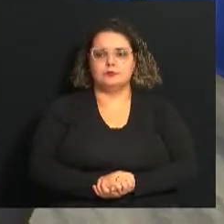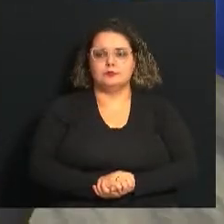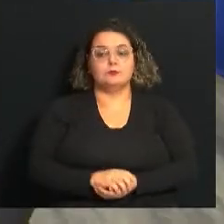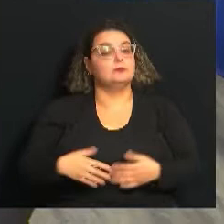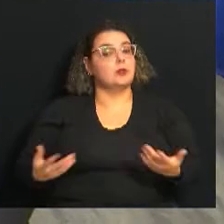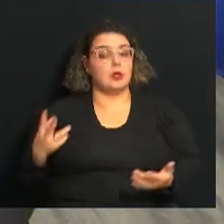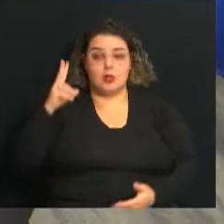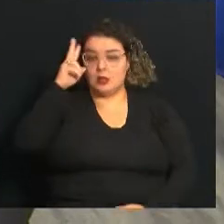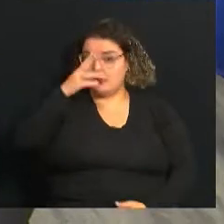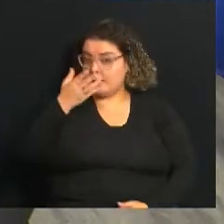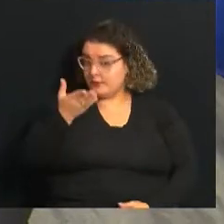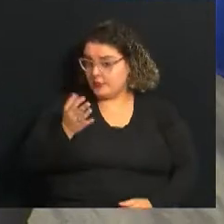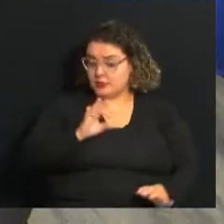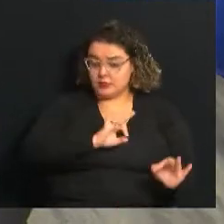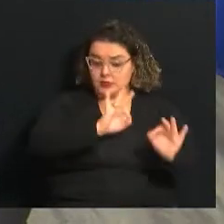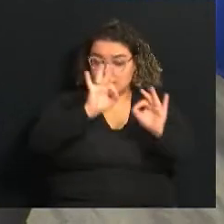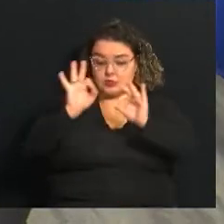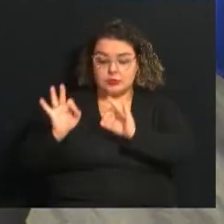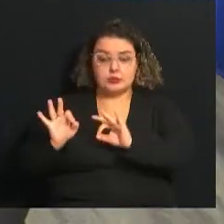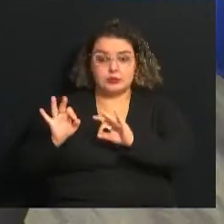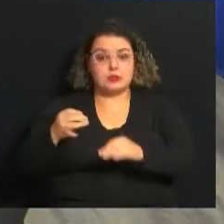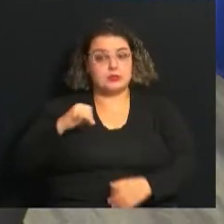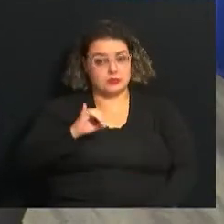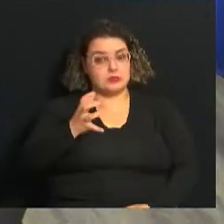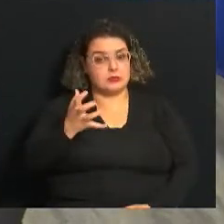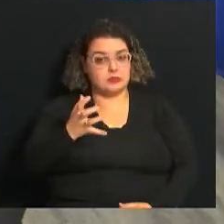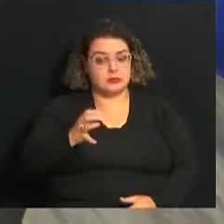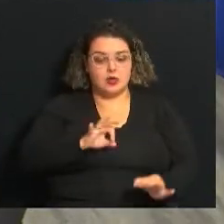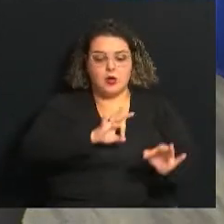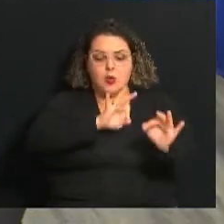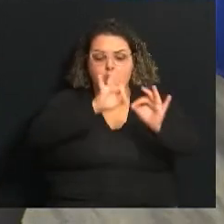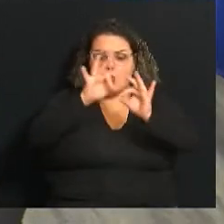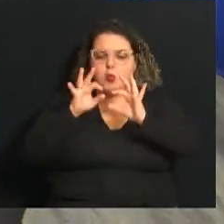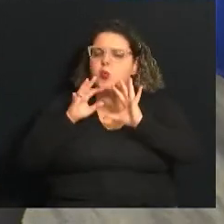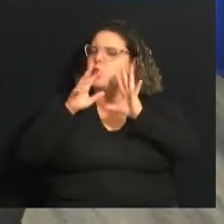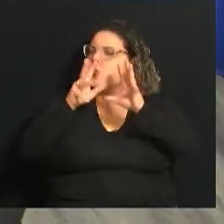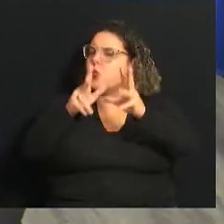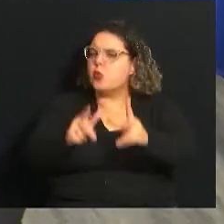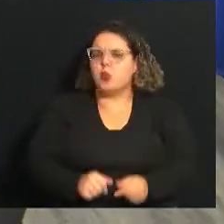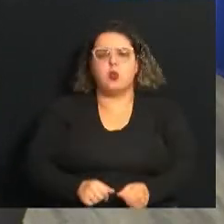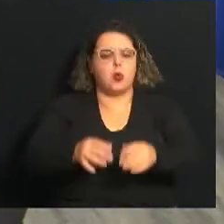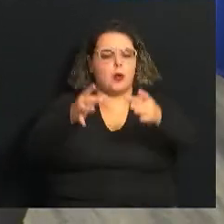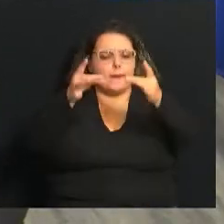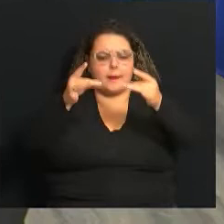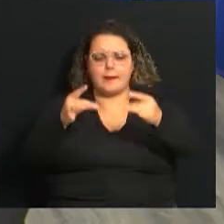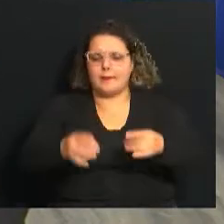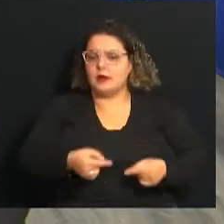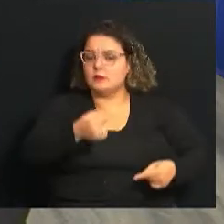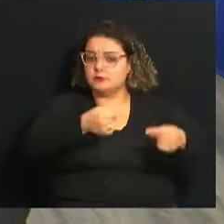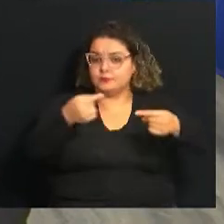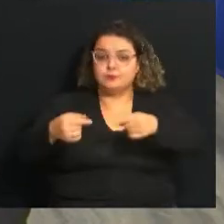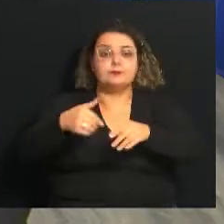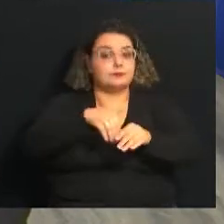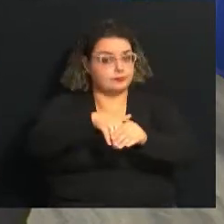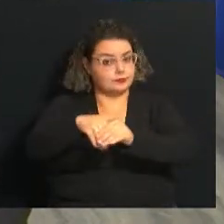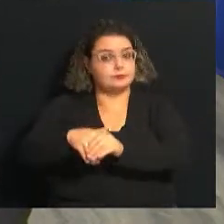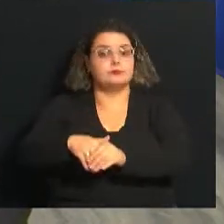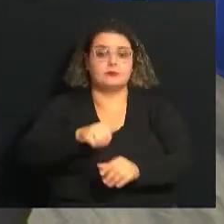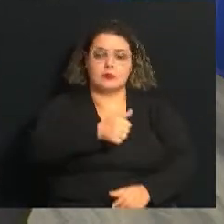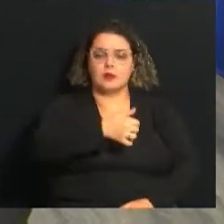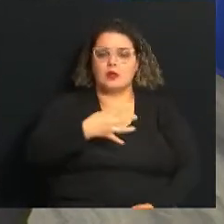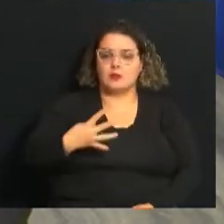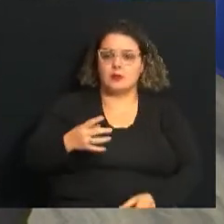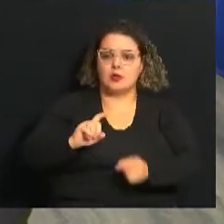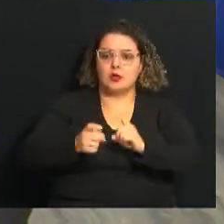Lembrando a você que está nos acompanhando, se quiser assistir na íntegra todas as discussões e votações da 14ª